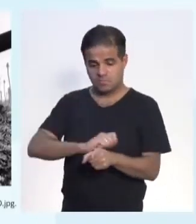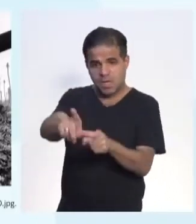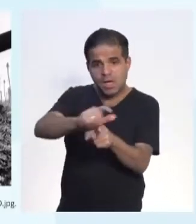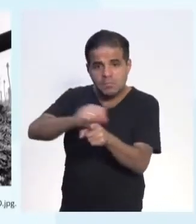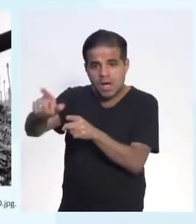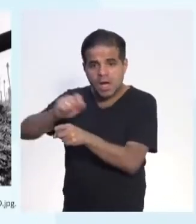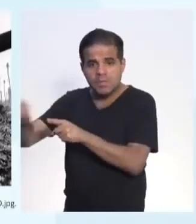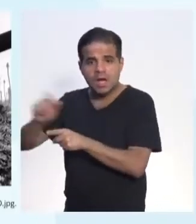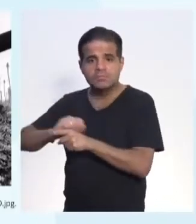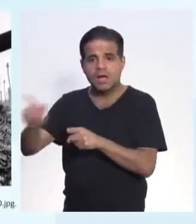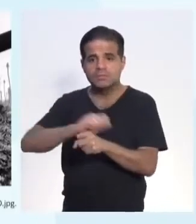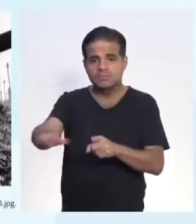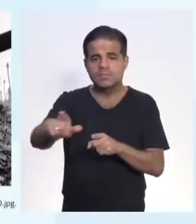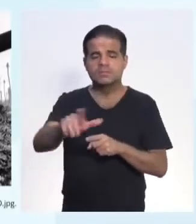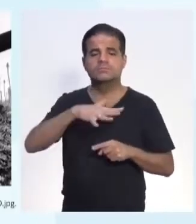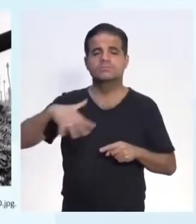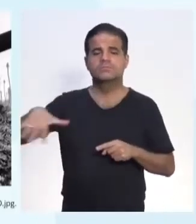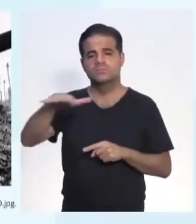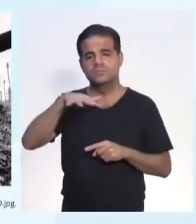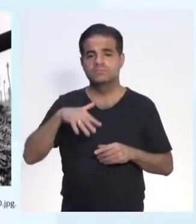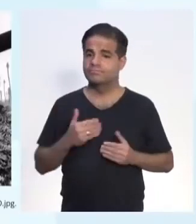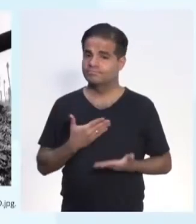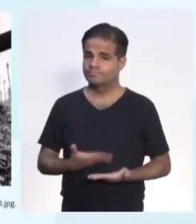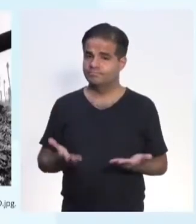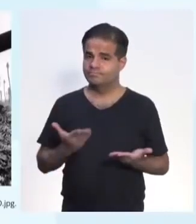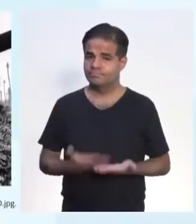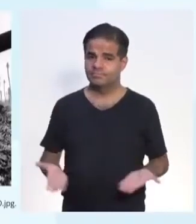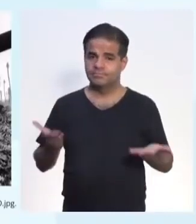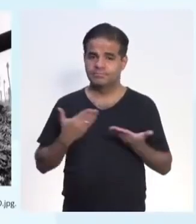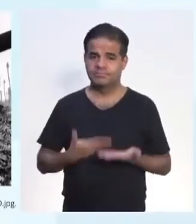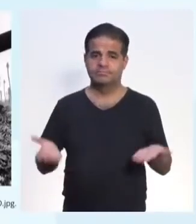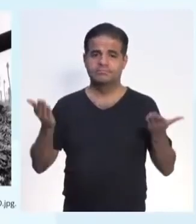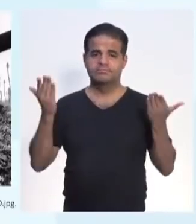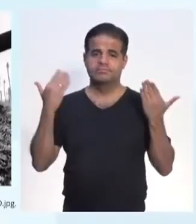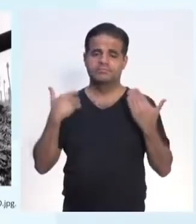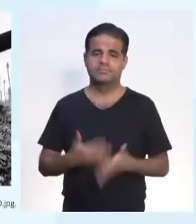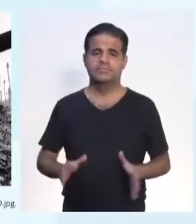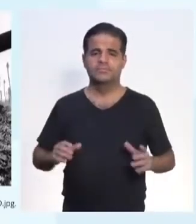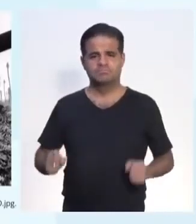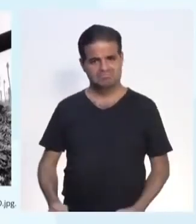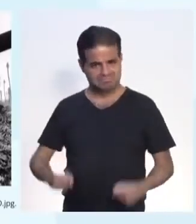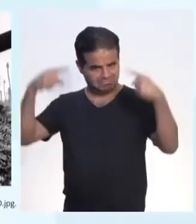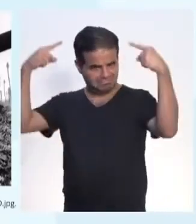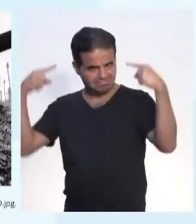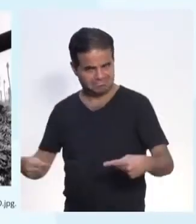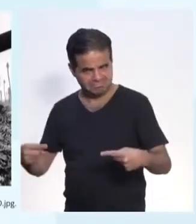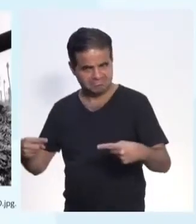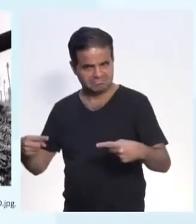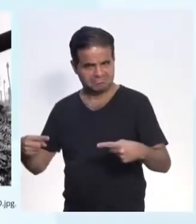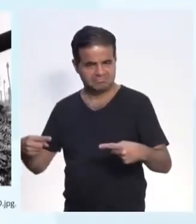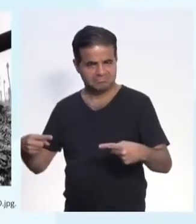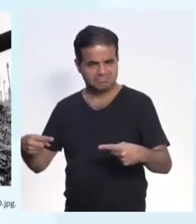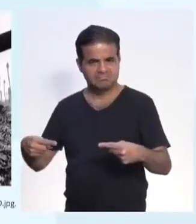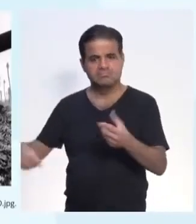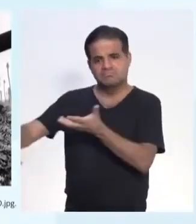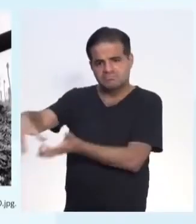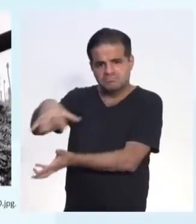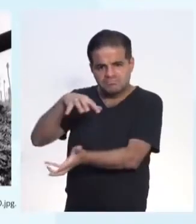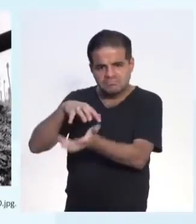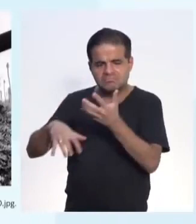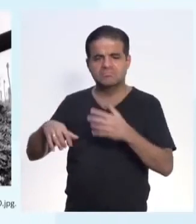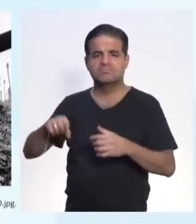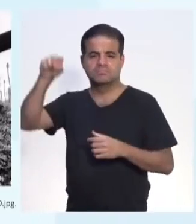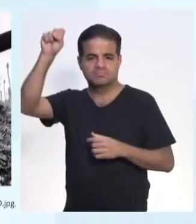expulsos dessa região, e começou-se aí também um confronto aí entre o norte e o sul.